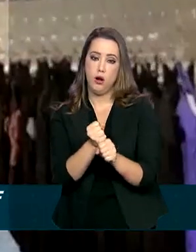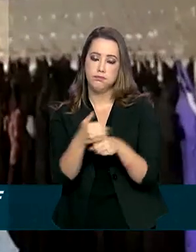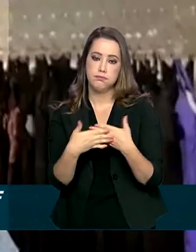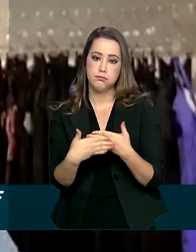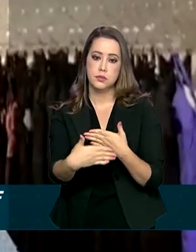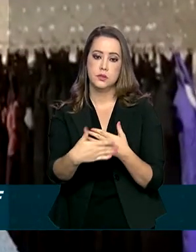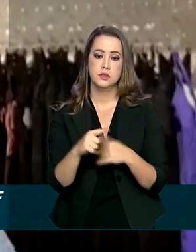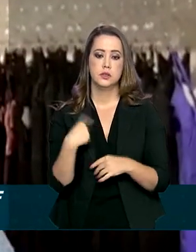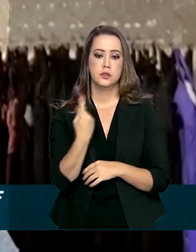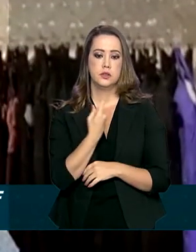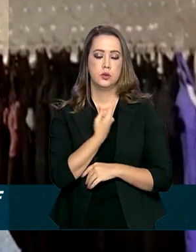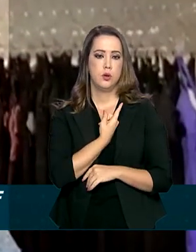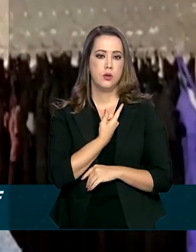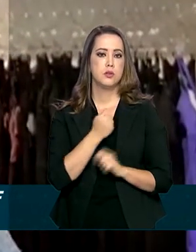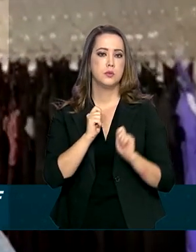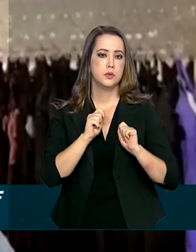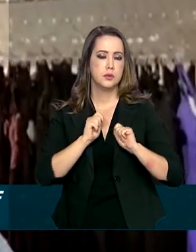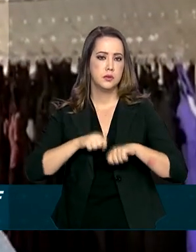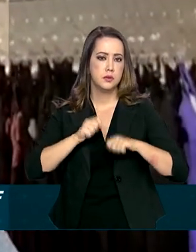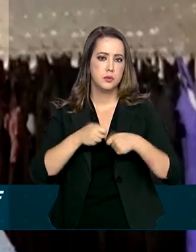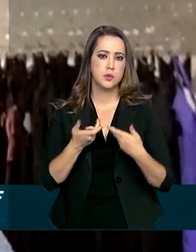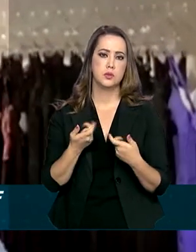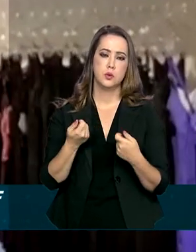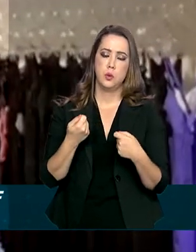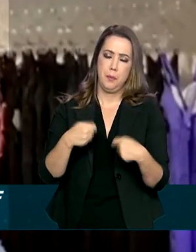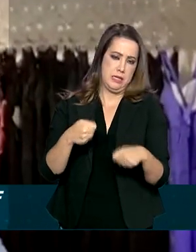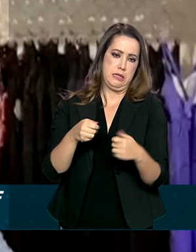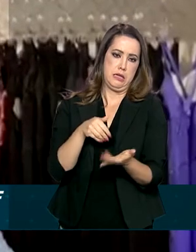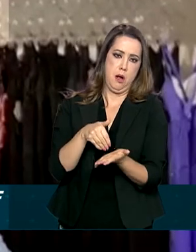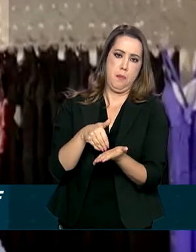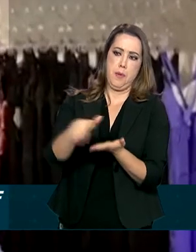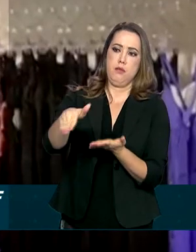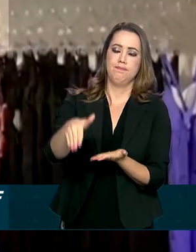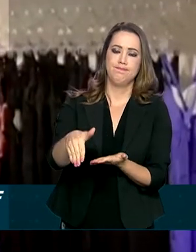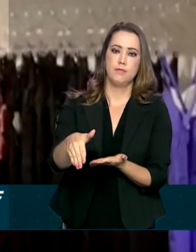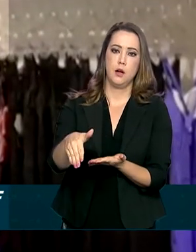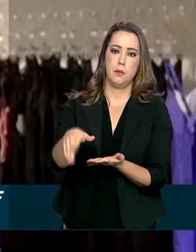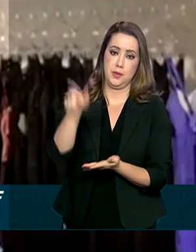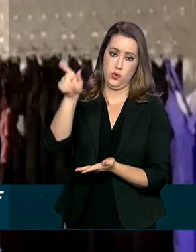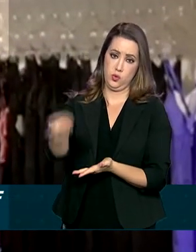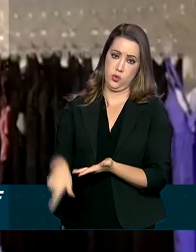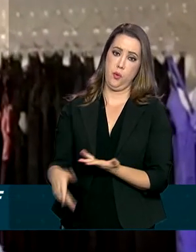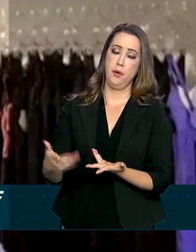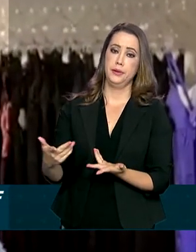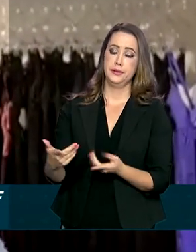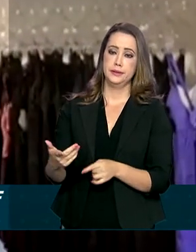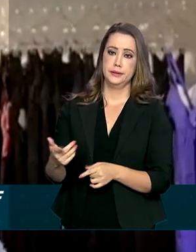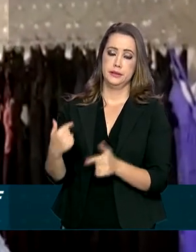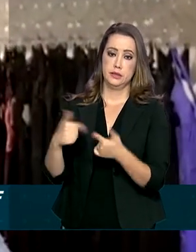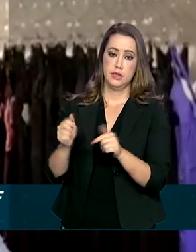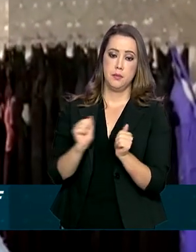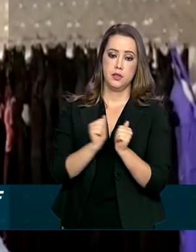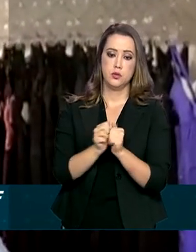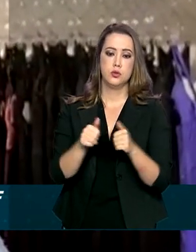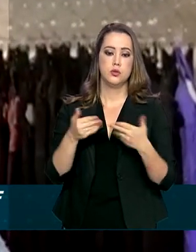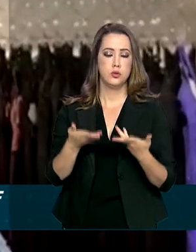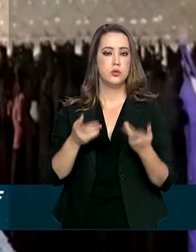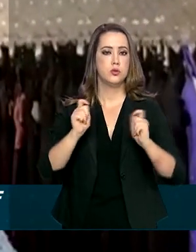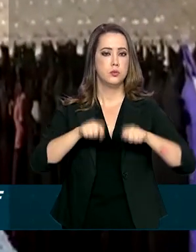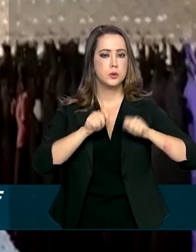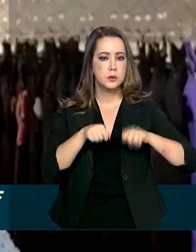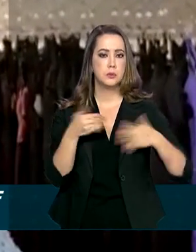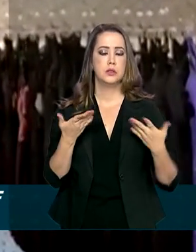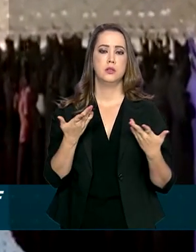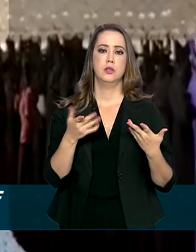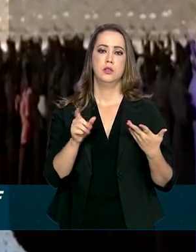fez com que a gente não demitisse nossa funcionária e deu um ar